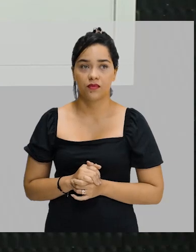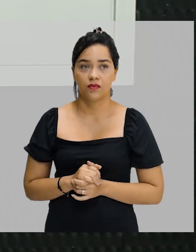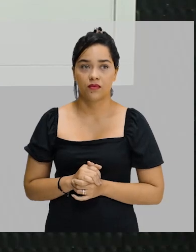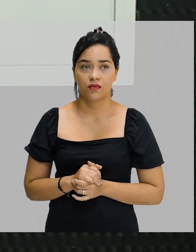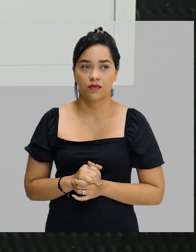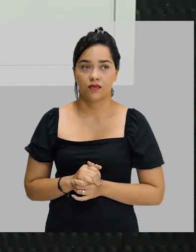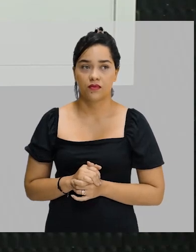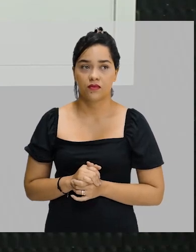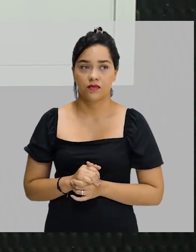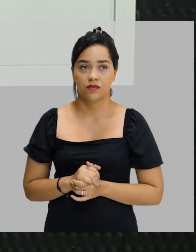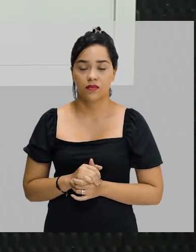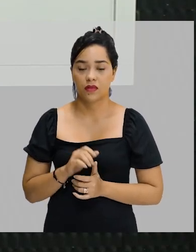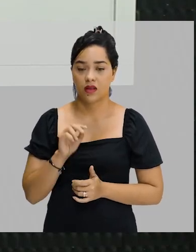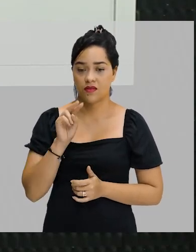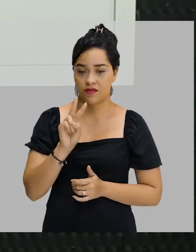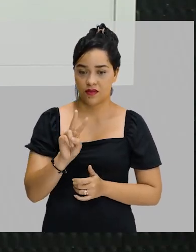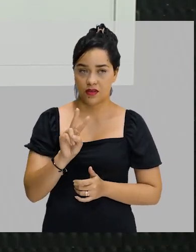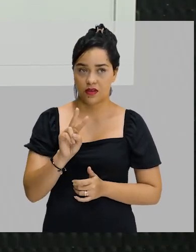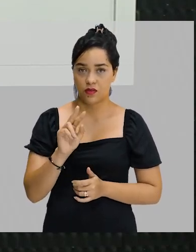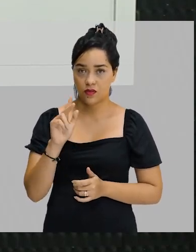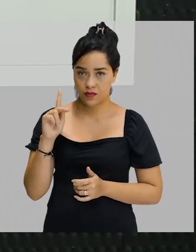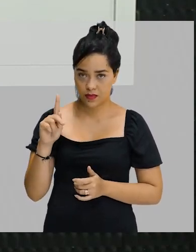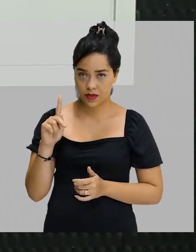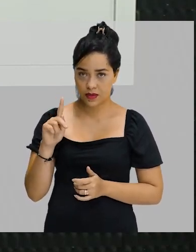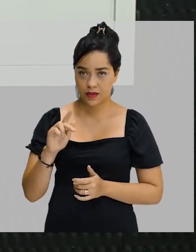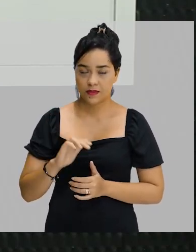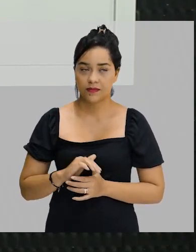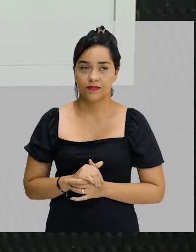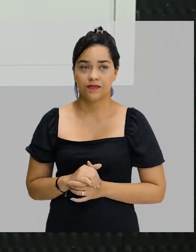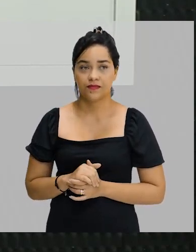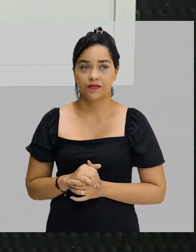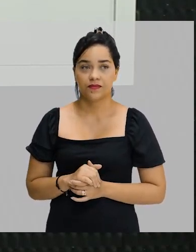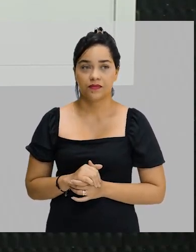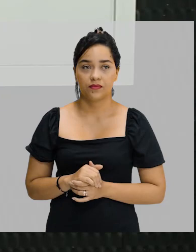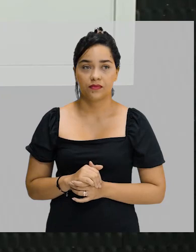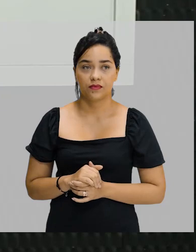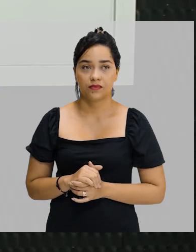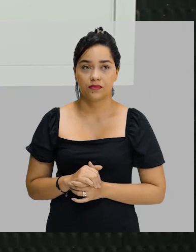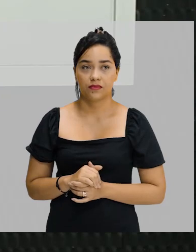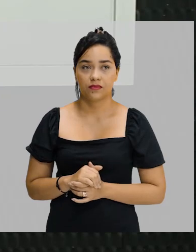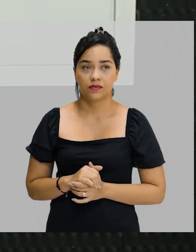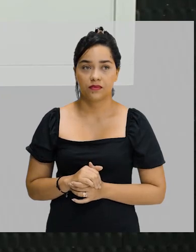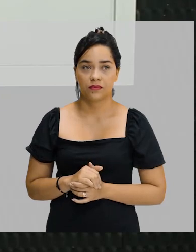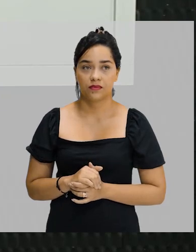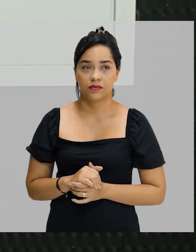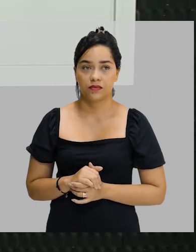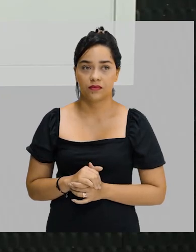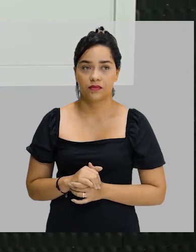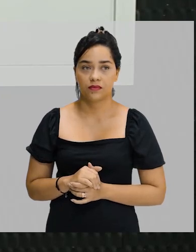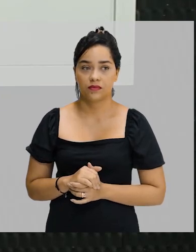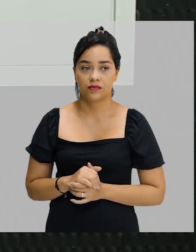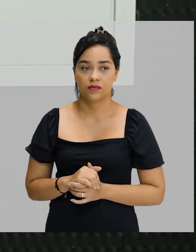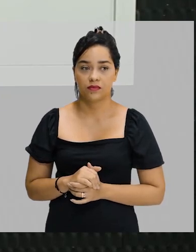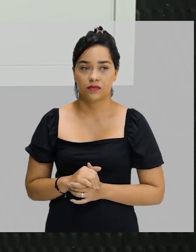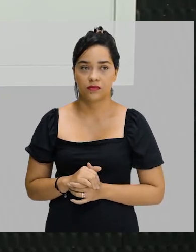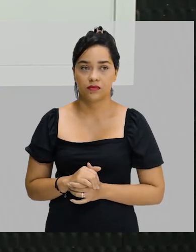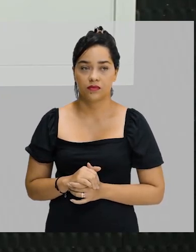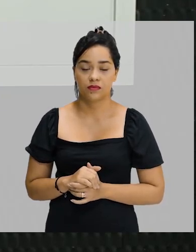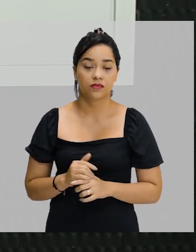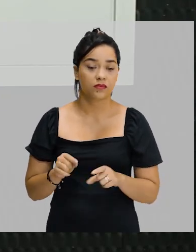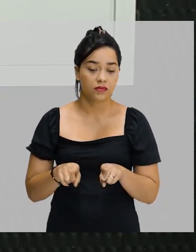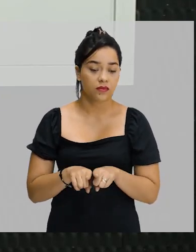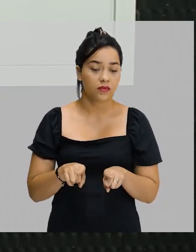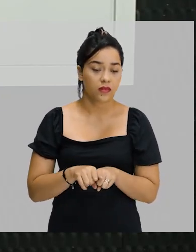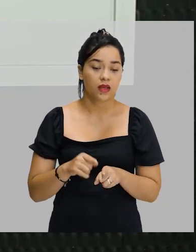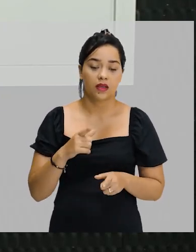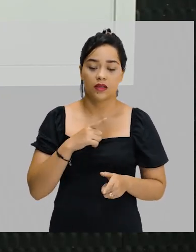A velocidade V lá no ponto P. Ok? E aqui é uma figurazinha. Tá ok? E nós temos aqui,